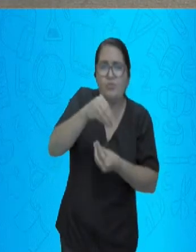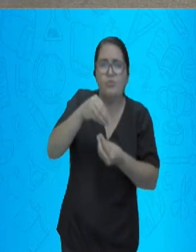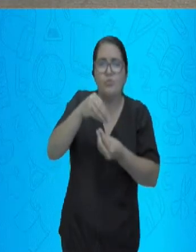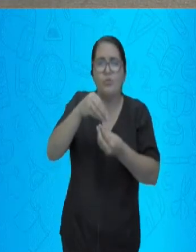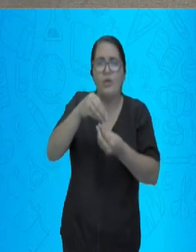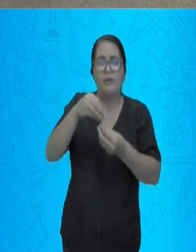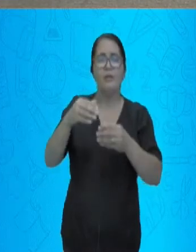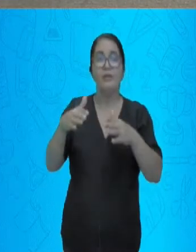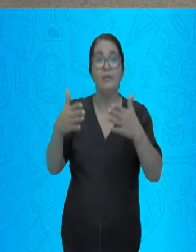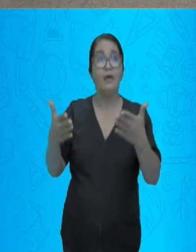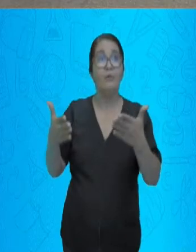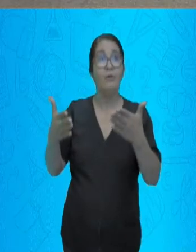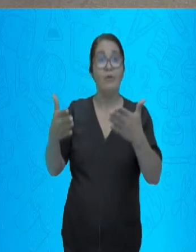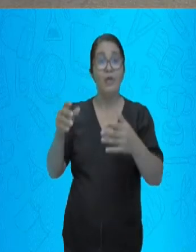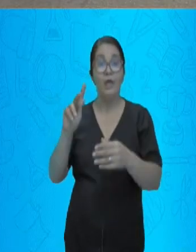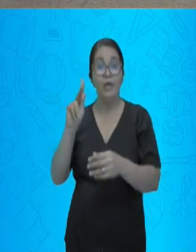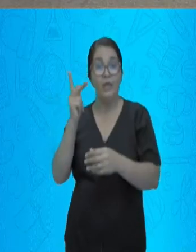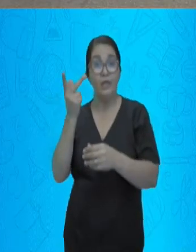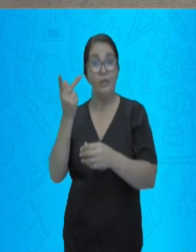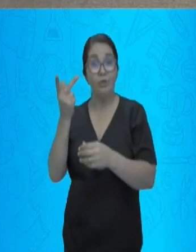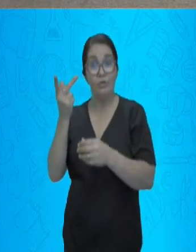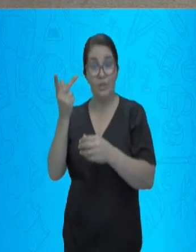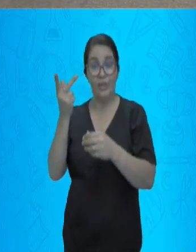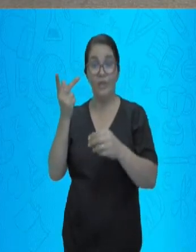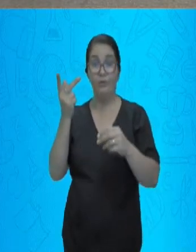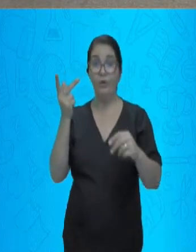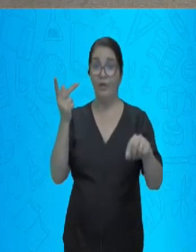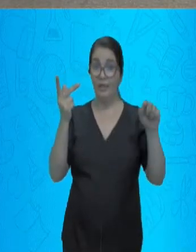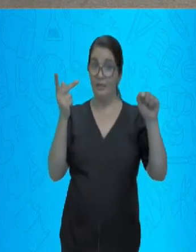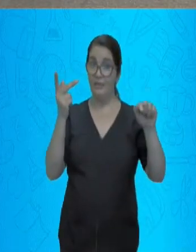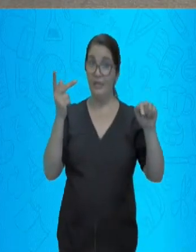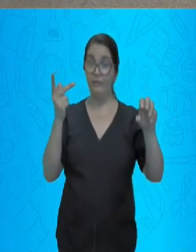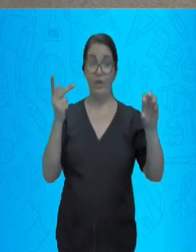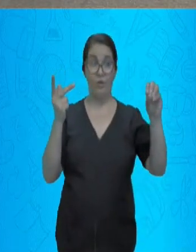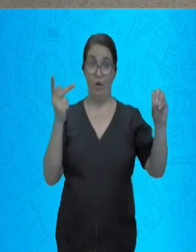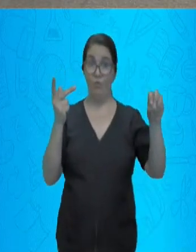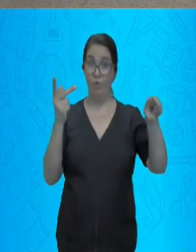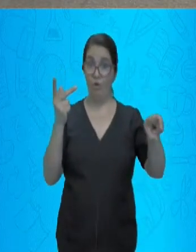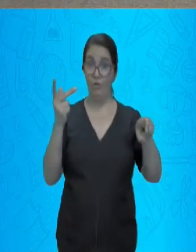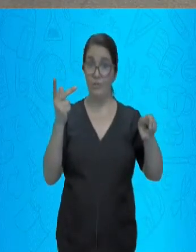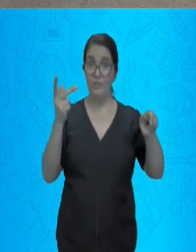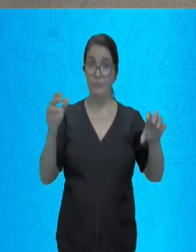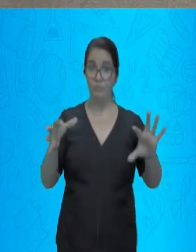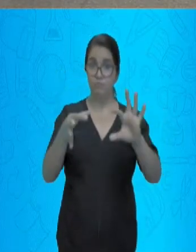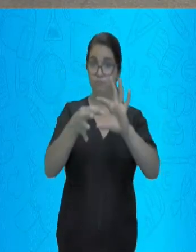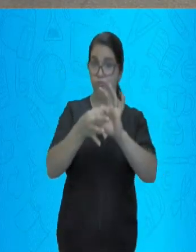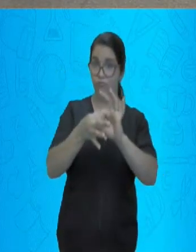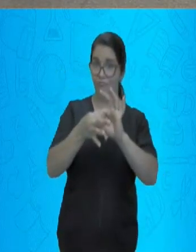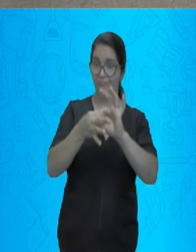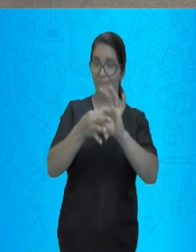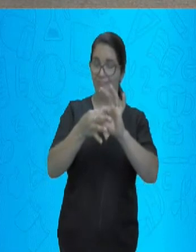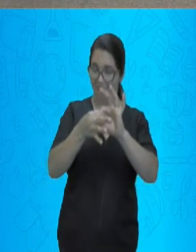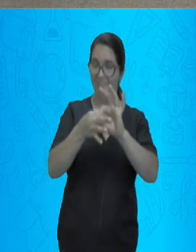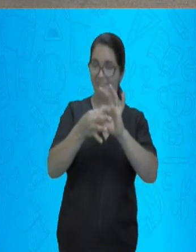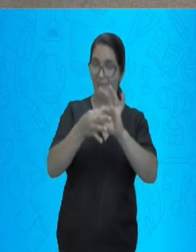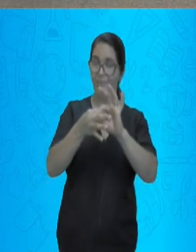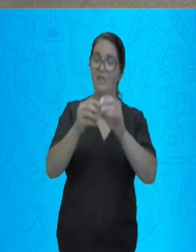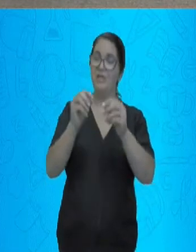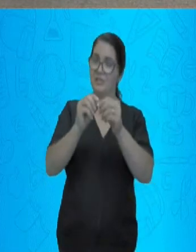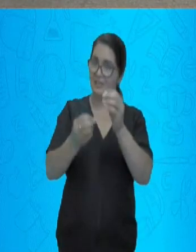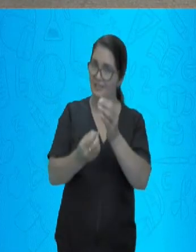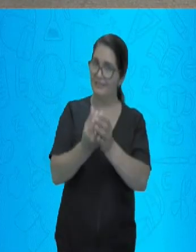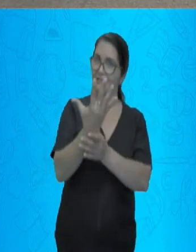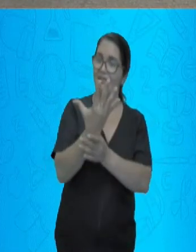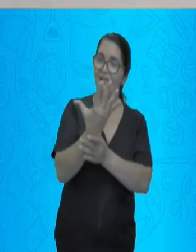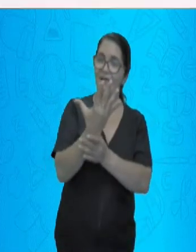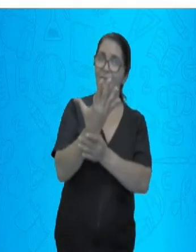químico hidrogênio se ligam ao elemento químico oxigênio. E temos oxigênio puro,